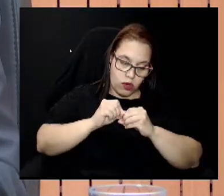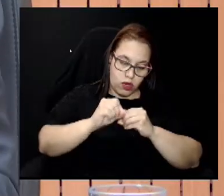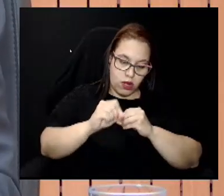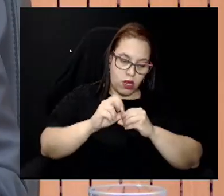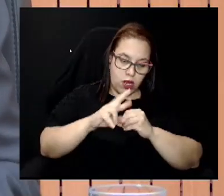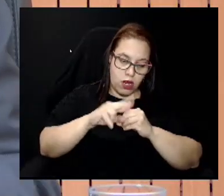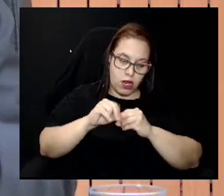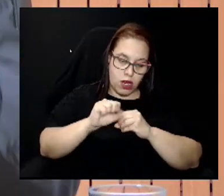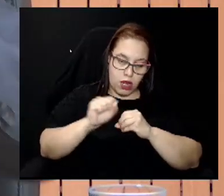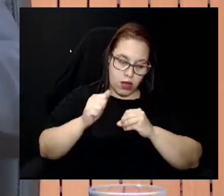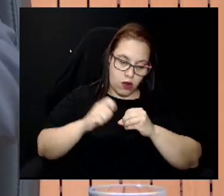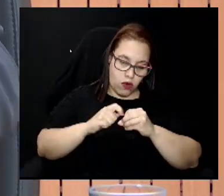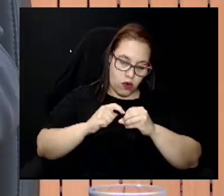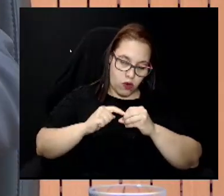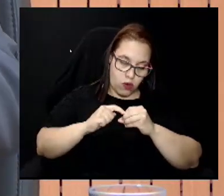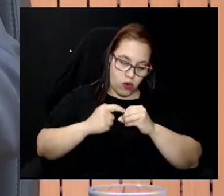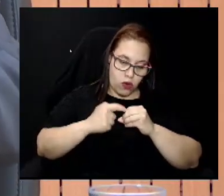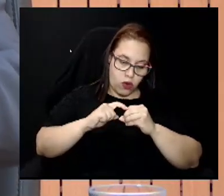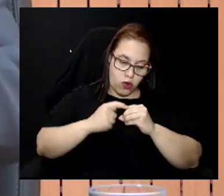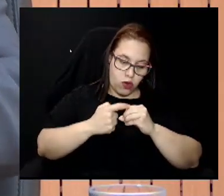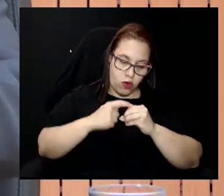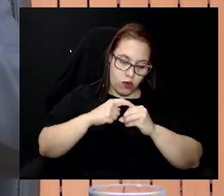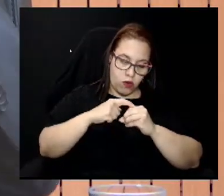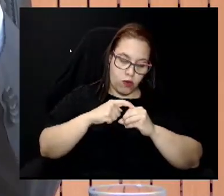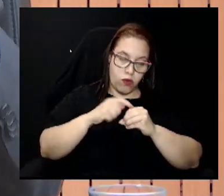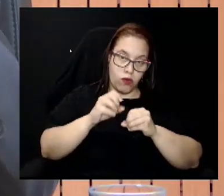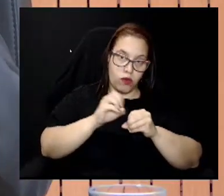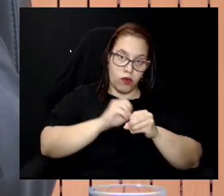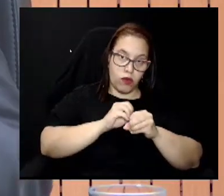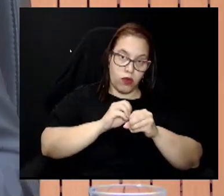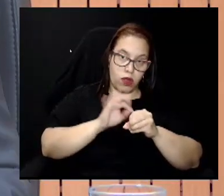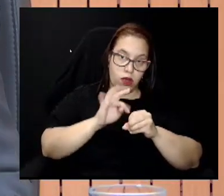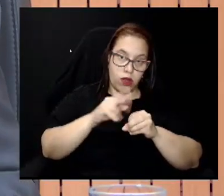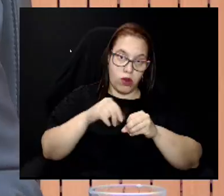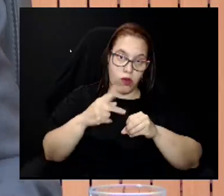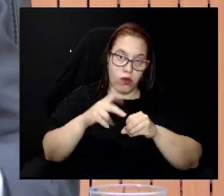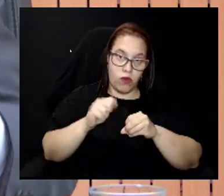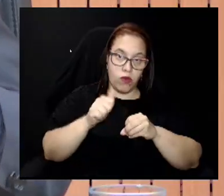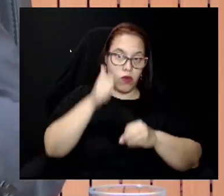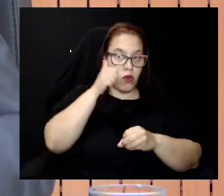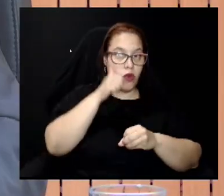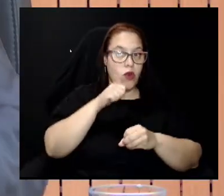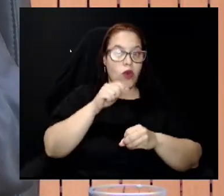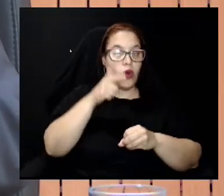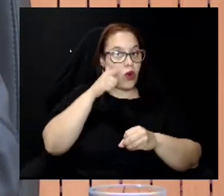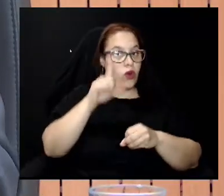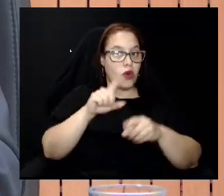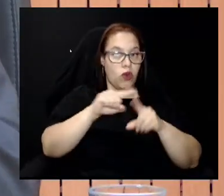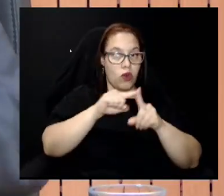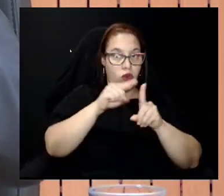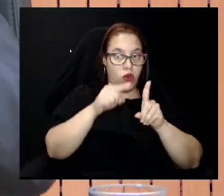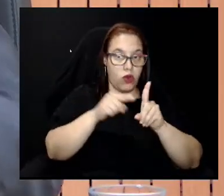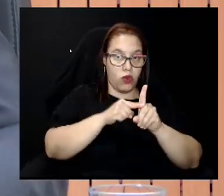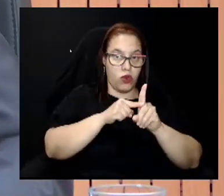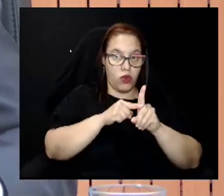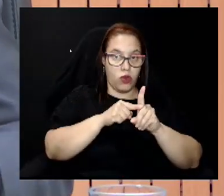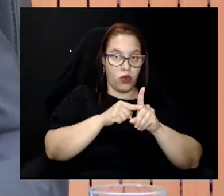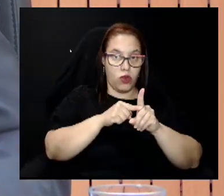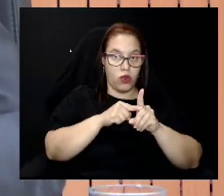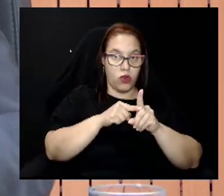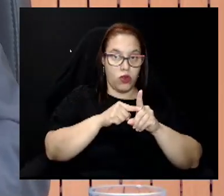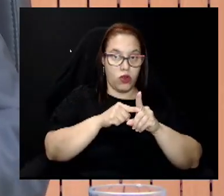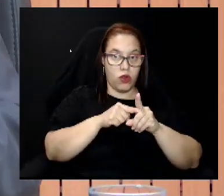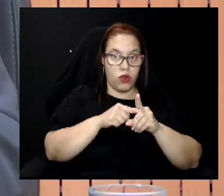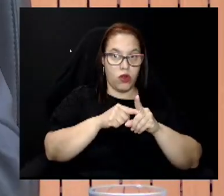que estão em torno dele, é capturado pela trompa para a mulher poder engravidar. Isso ocorre a cada ciclo. A natureza prepara a